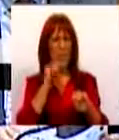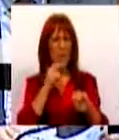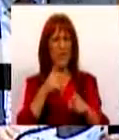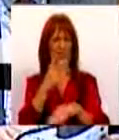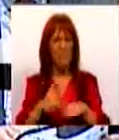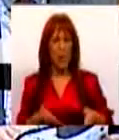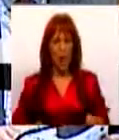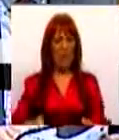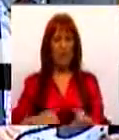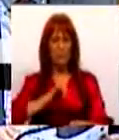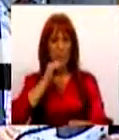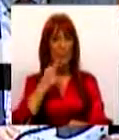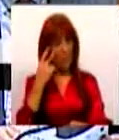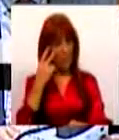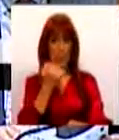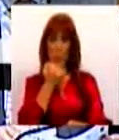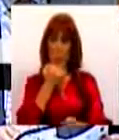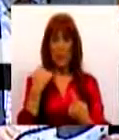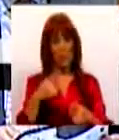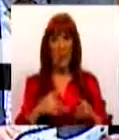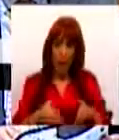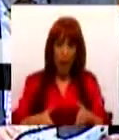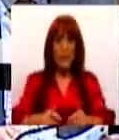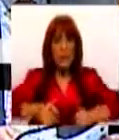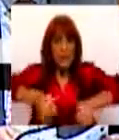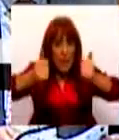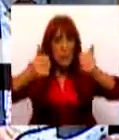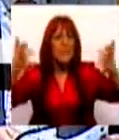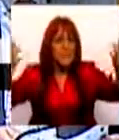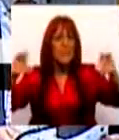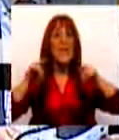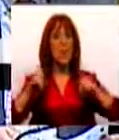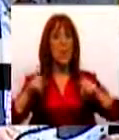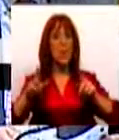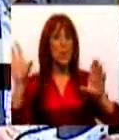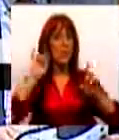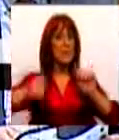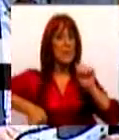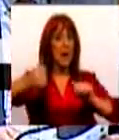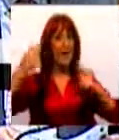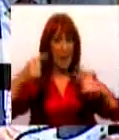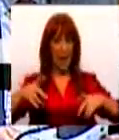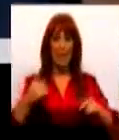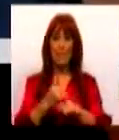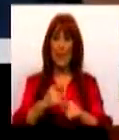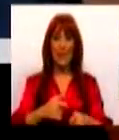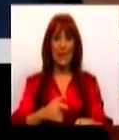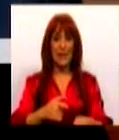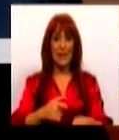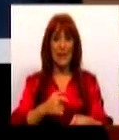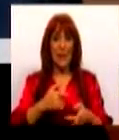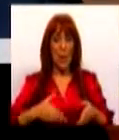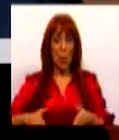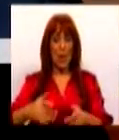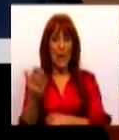meio caminho. Registro com satisfação que estamos no caminho certo. E isso é o mais importante, porque se falta um caminho